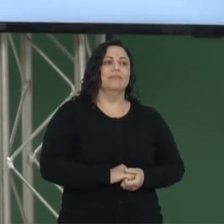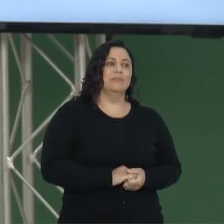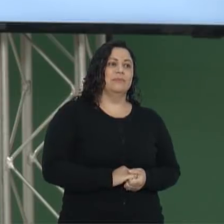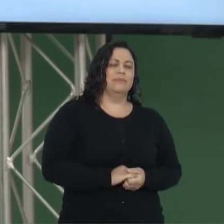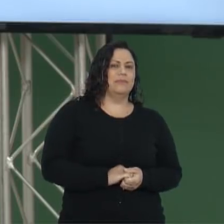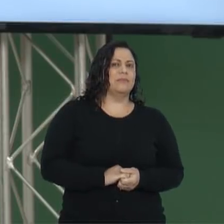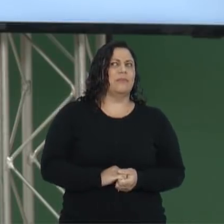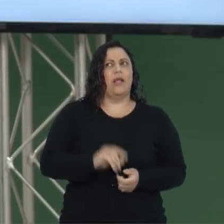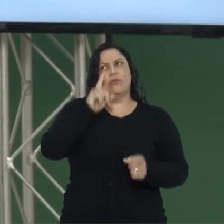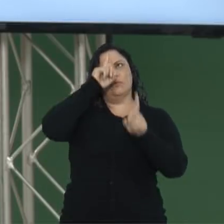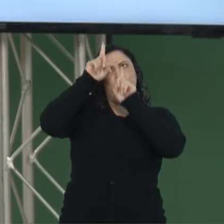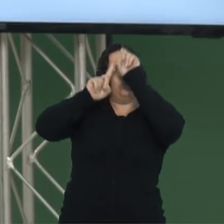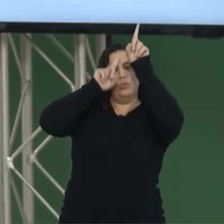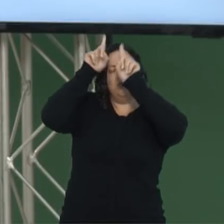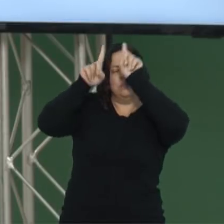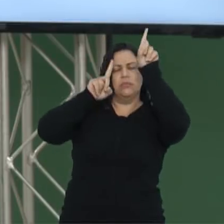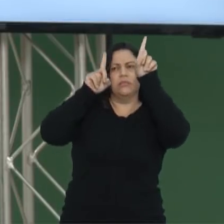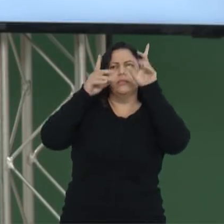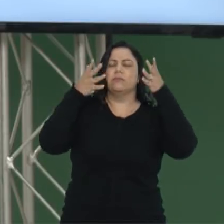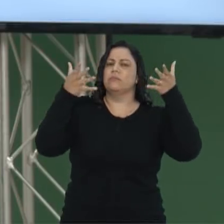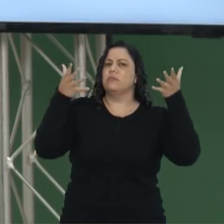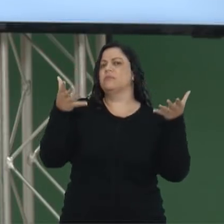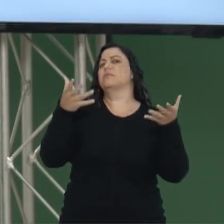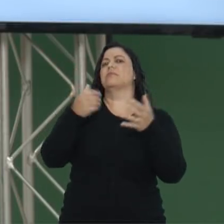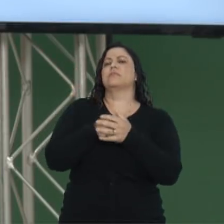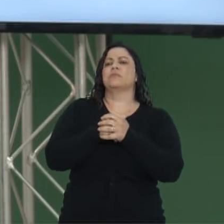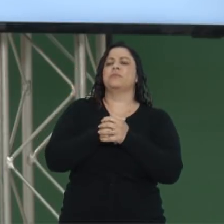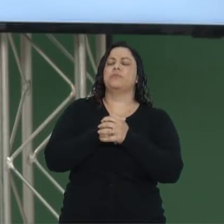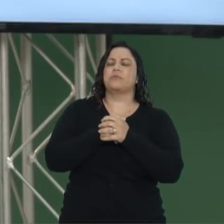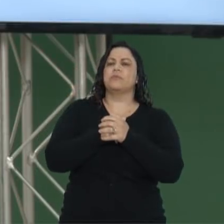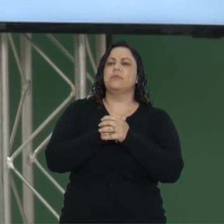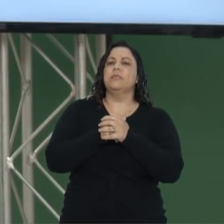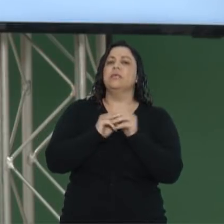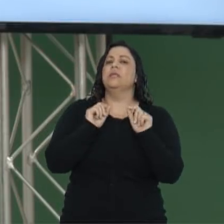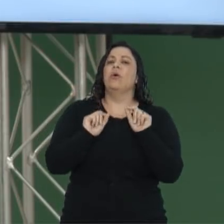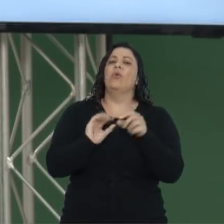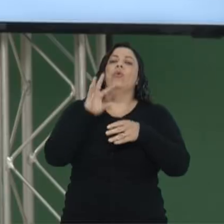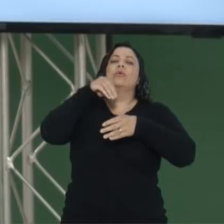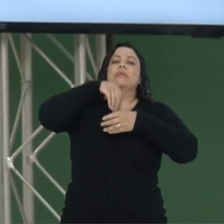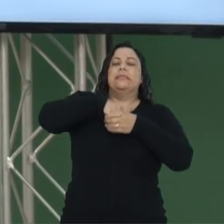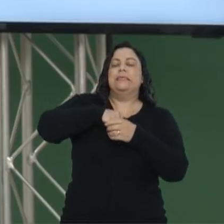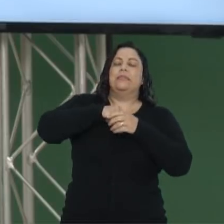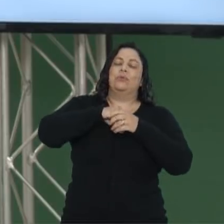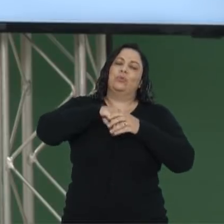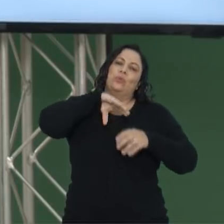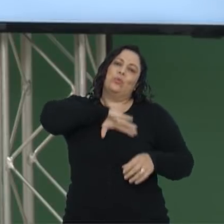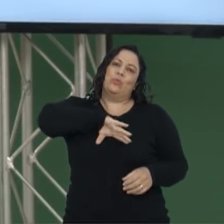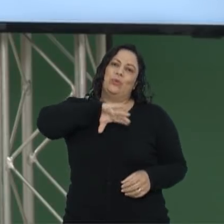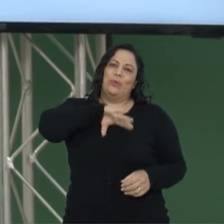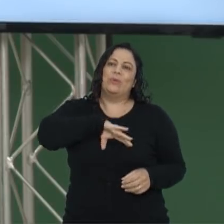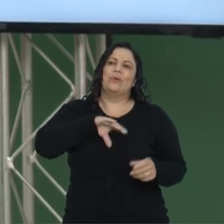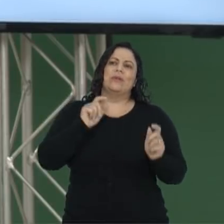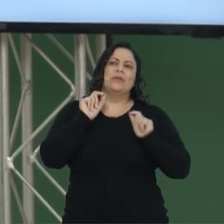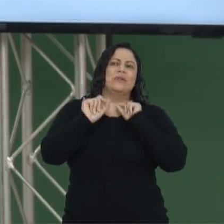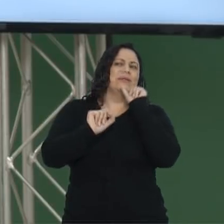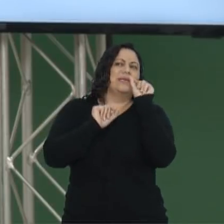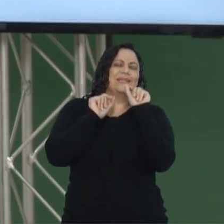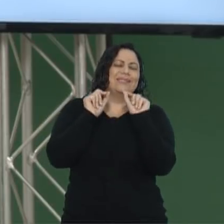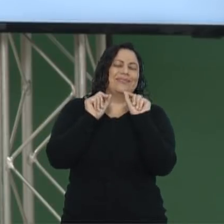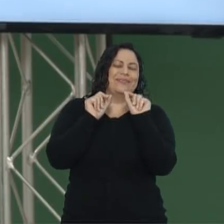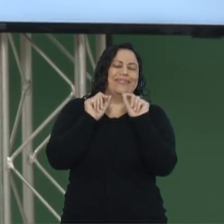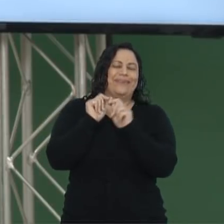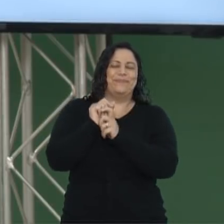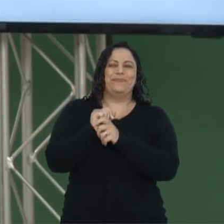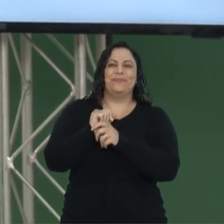teria algumas ideias sobre criatividade, né? Eu estou dentro da língua portuguesa, então para mim um lugar de maior criatividade são os